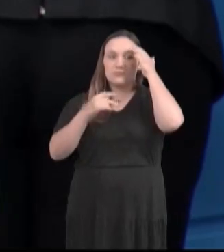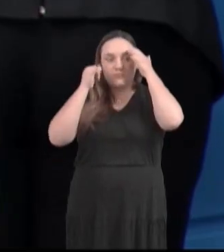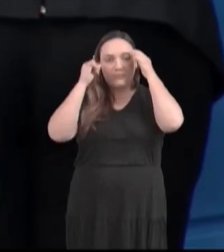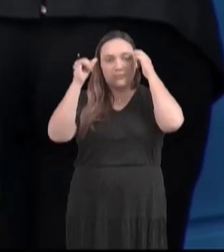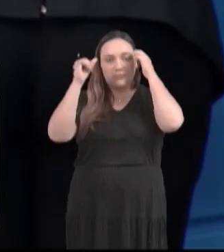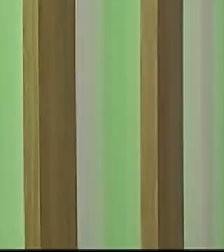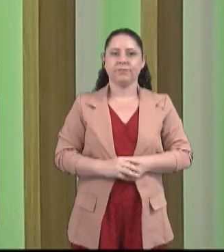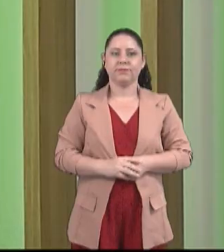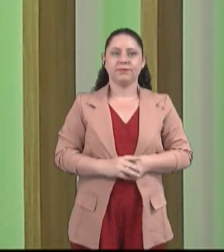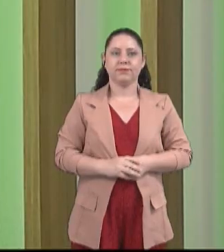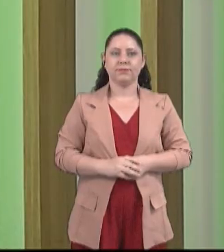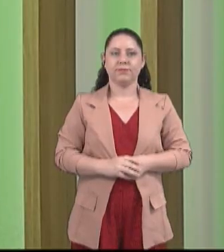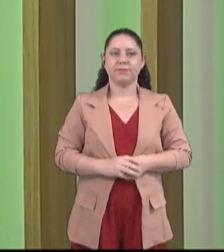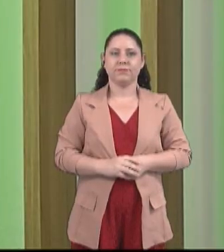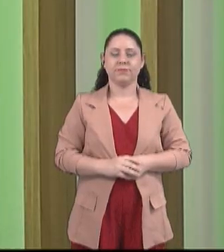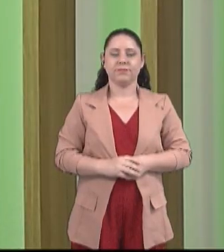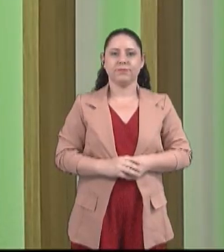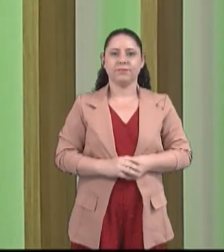doenças.